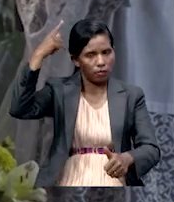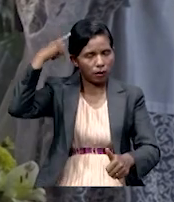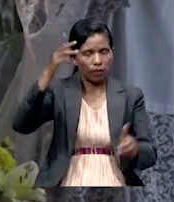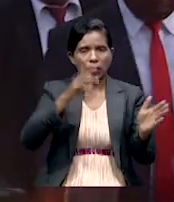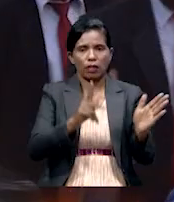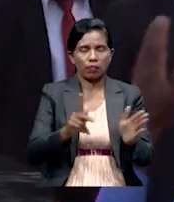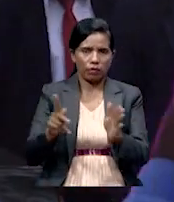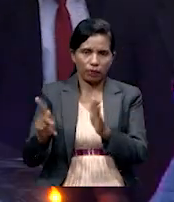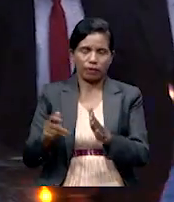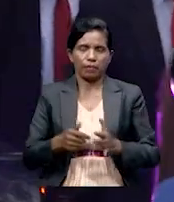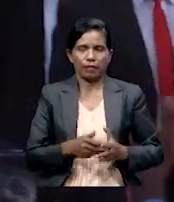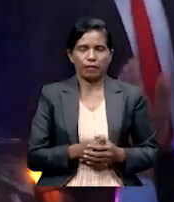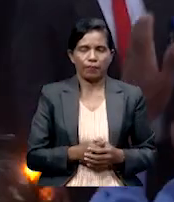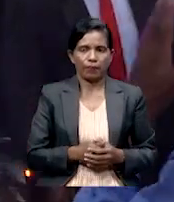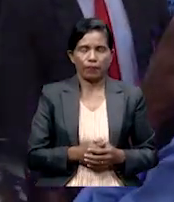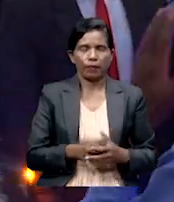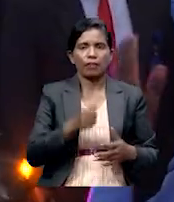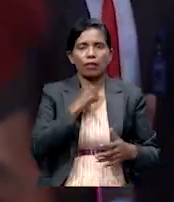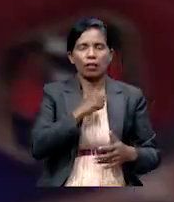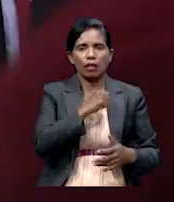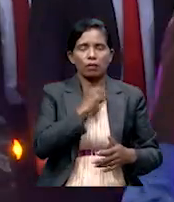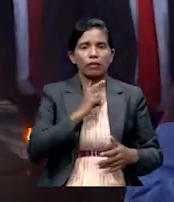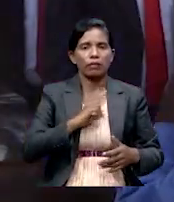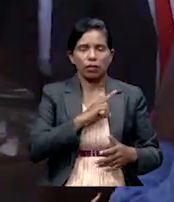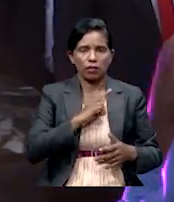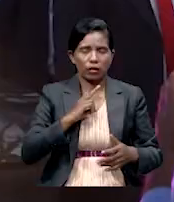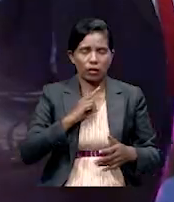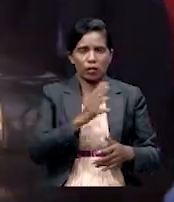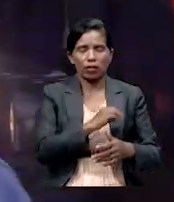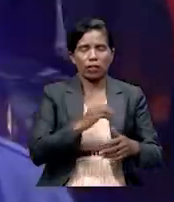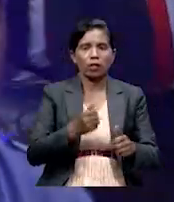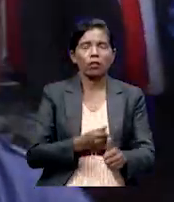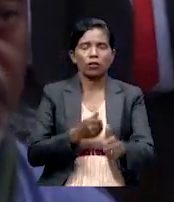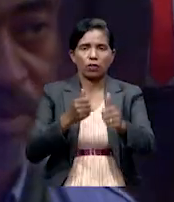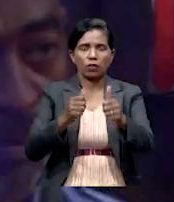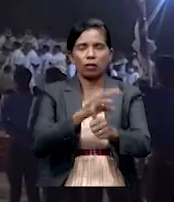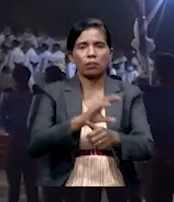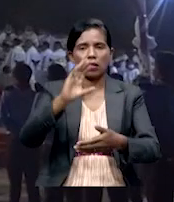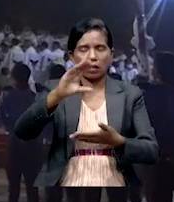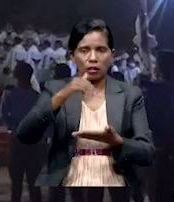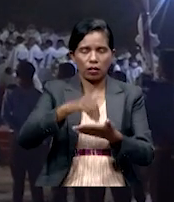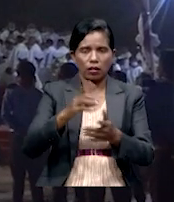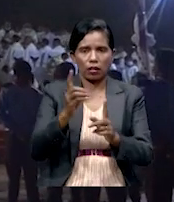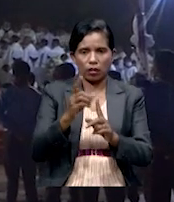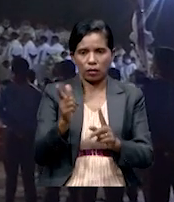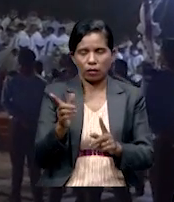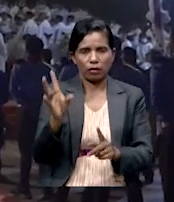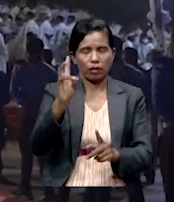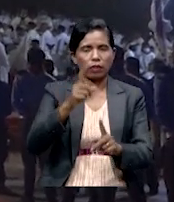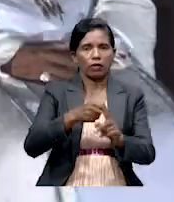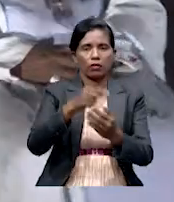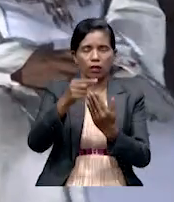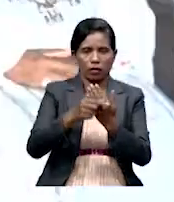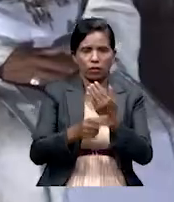ano. Dom Virgílio Cardeal do Carmo da Silva SDB, ter consistório ba Cardeal e Helongruanu Resinhito Fulano